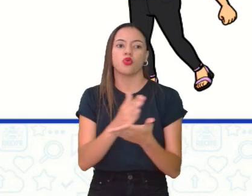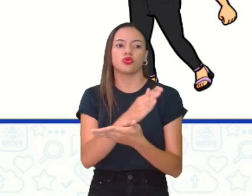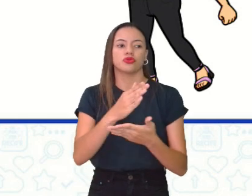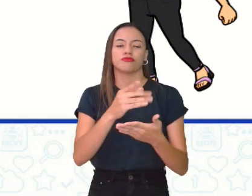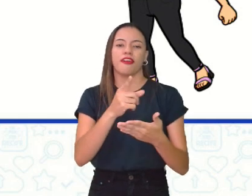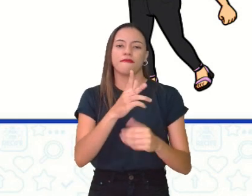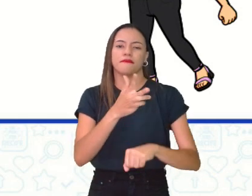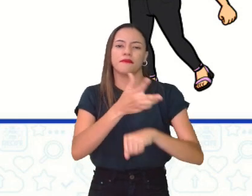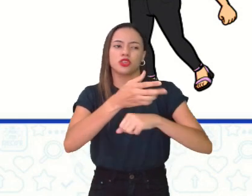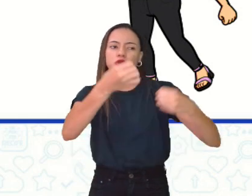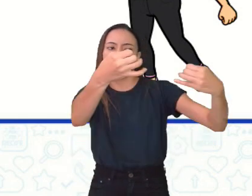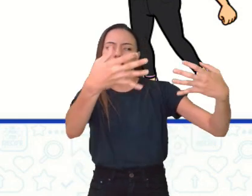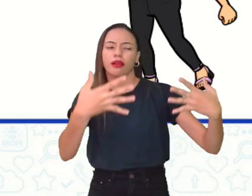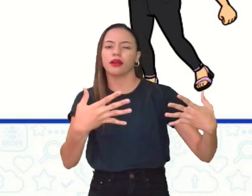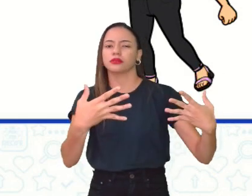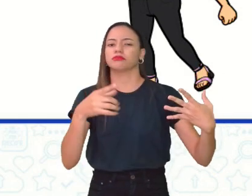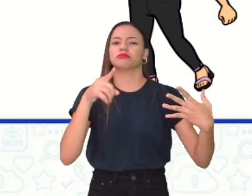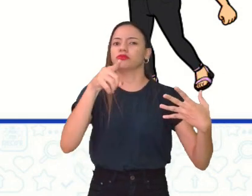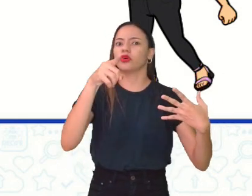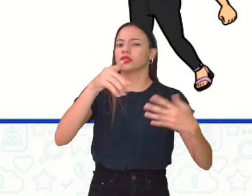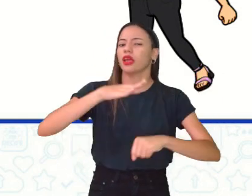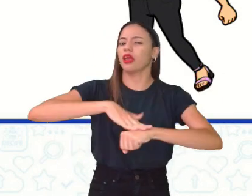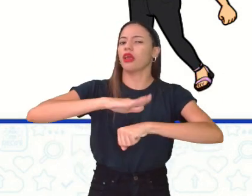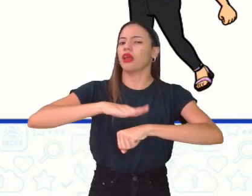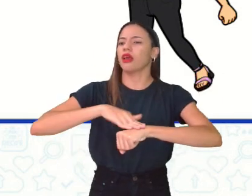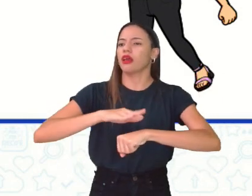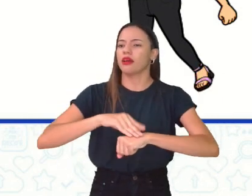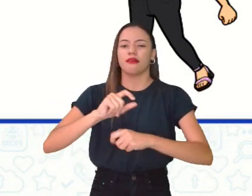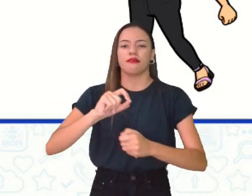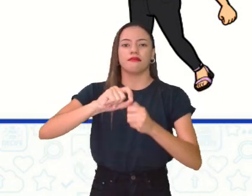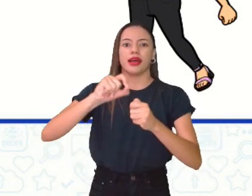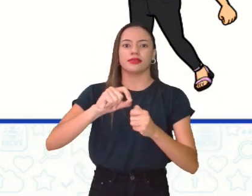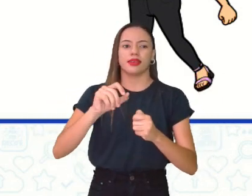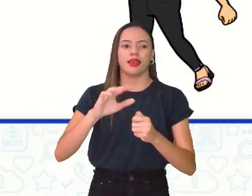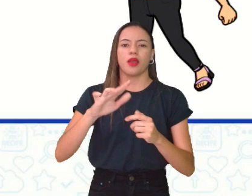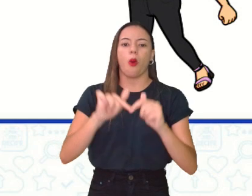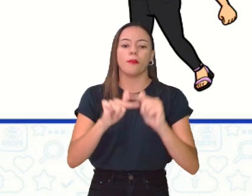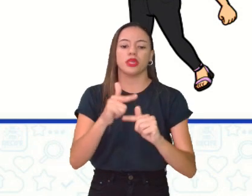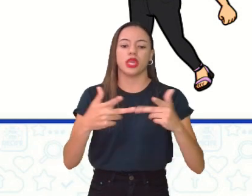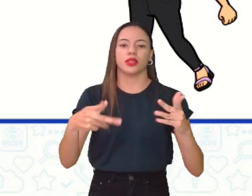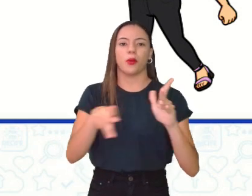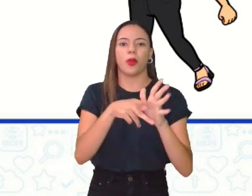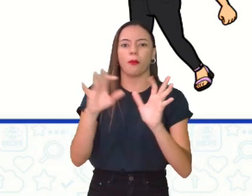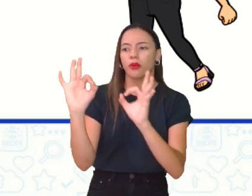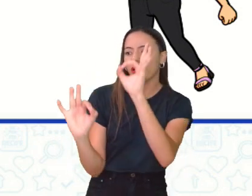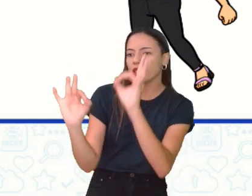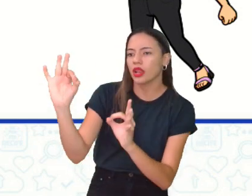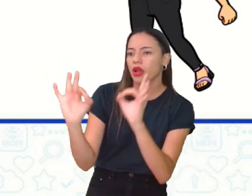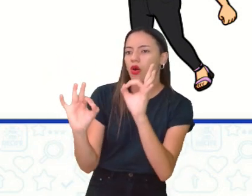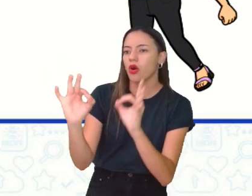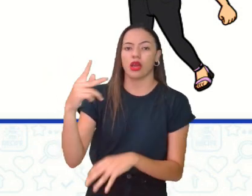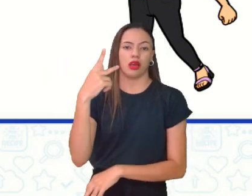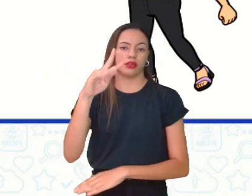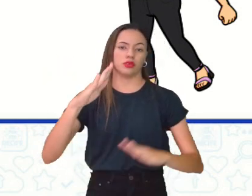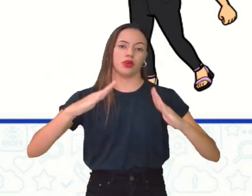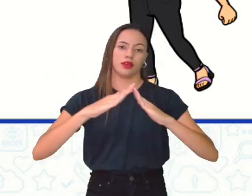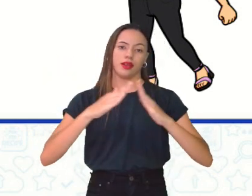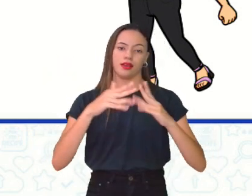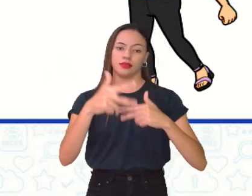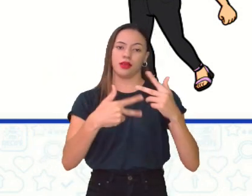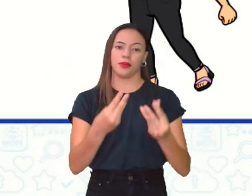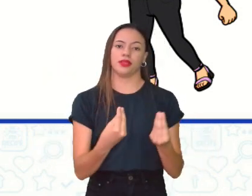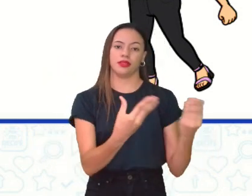fazer você mesmo pequenos objetos decorativos para decorar a sua casa, para presentear